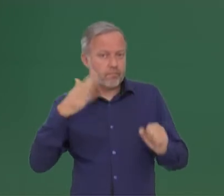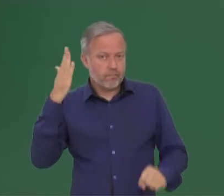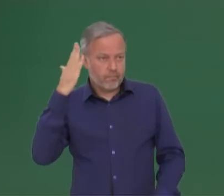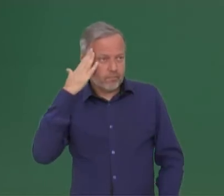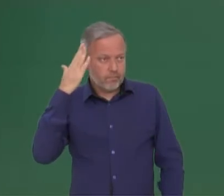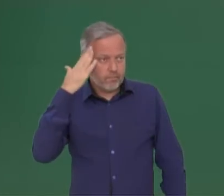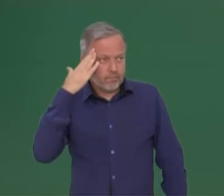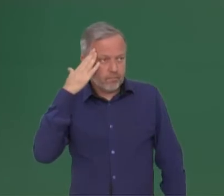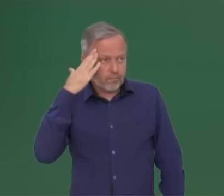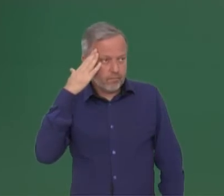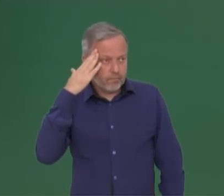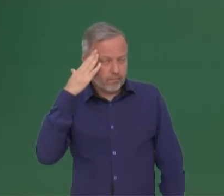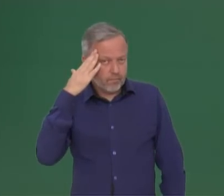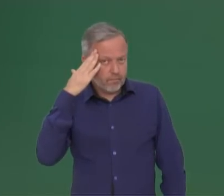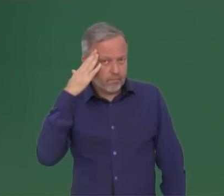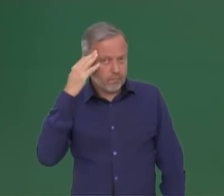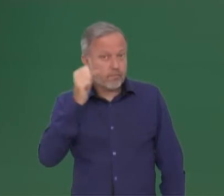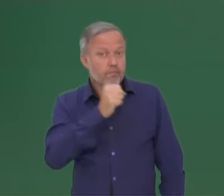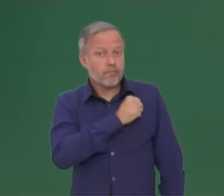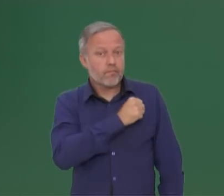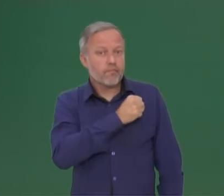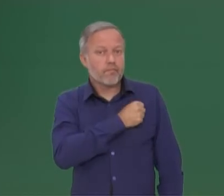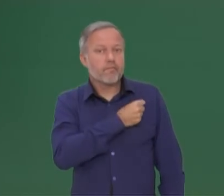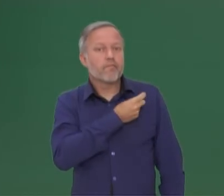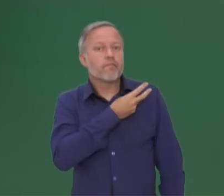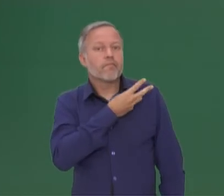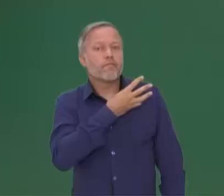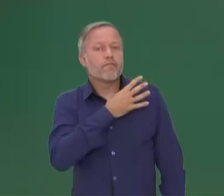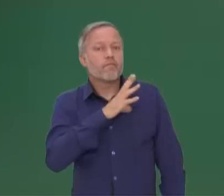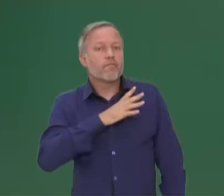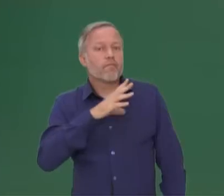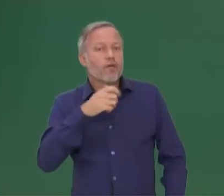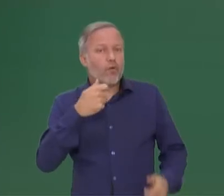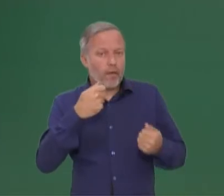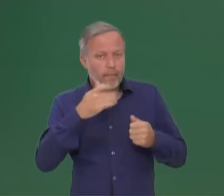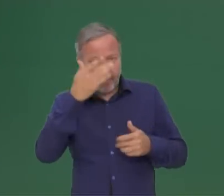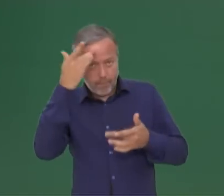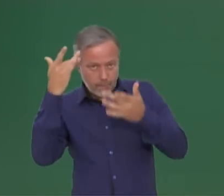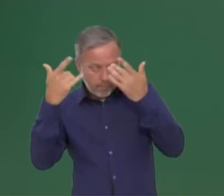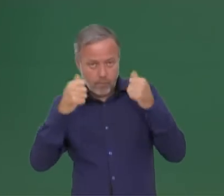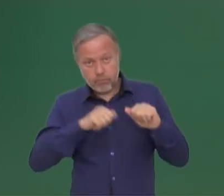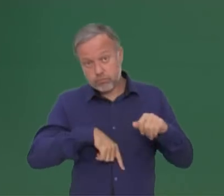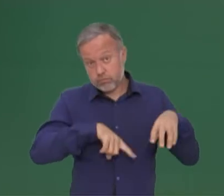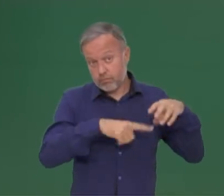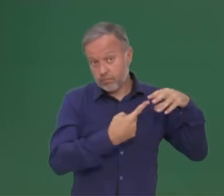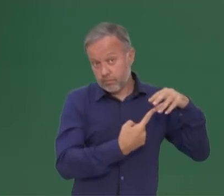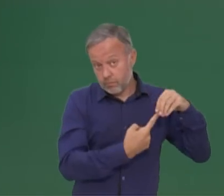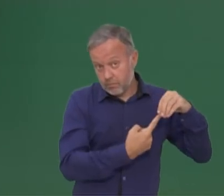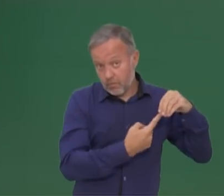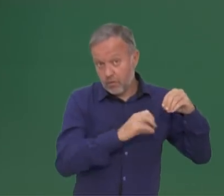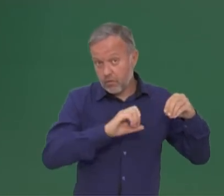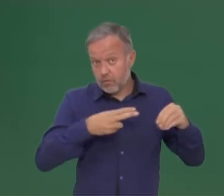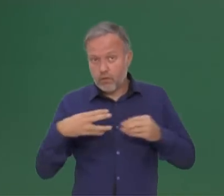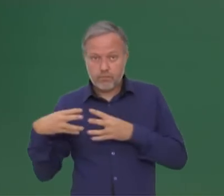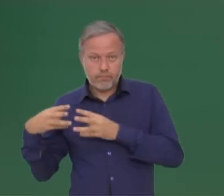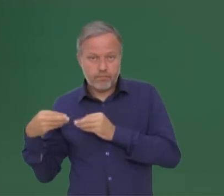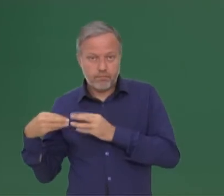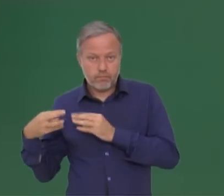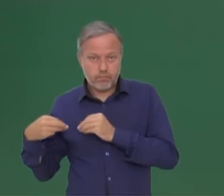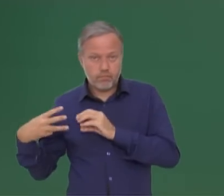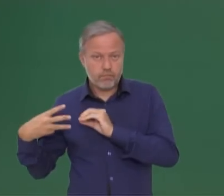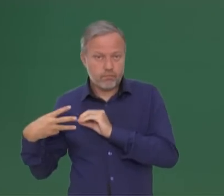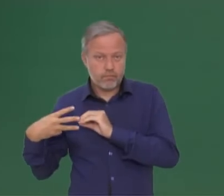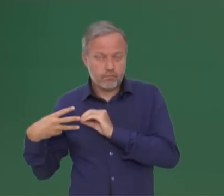célula o número, a quantidade de células que um ser apresenta. Lembra? Uni e pluricelulares?